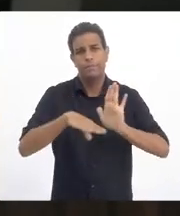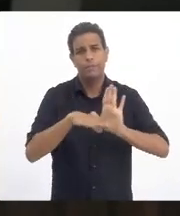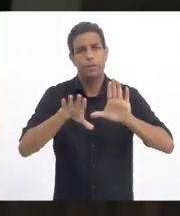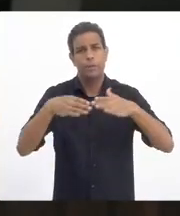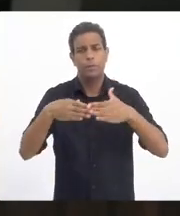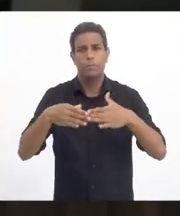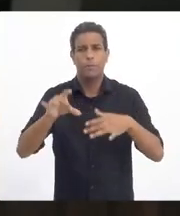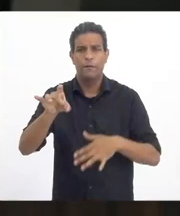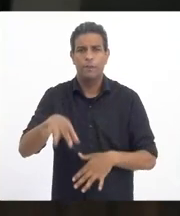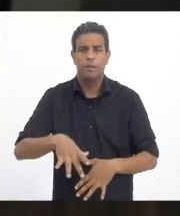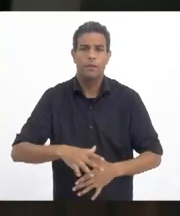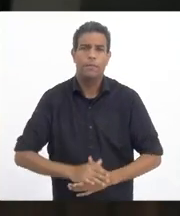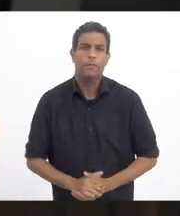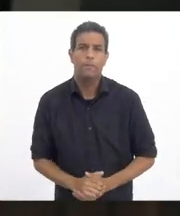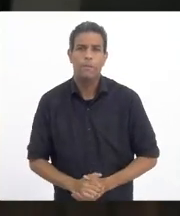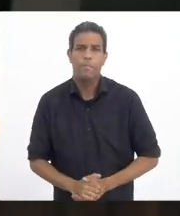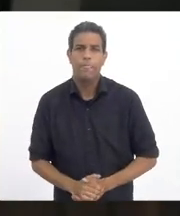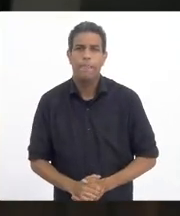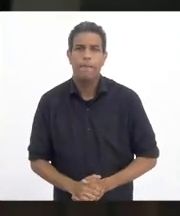final.